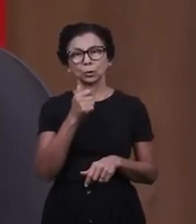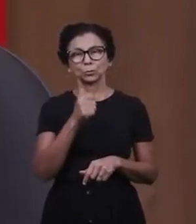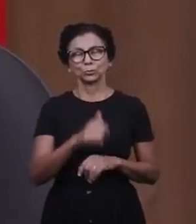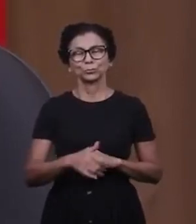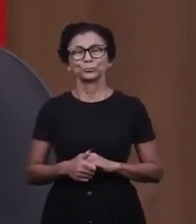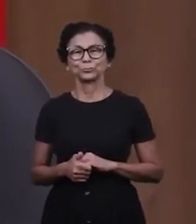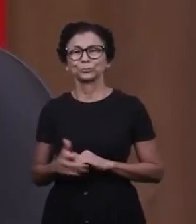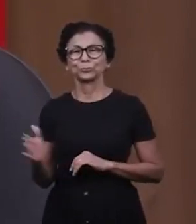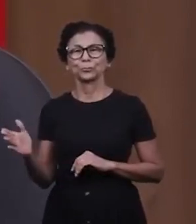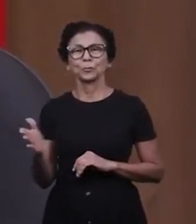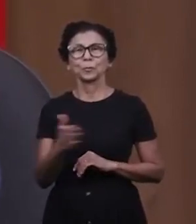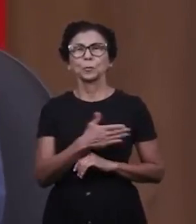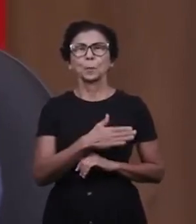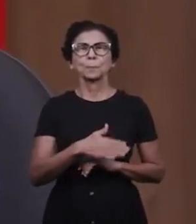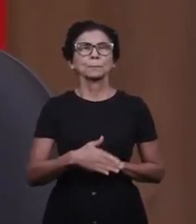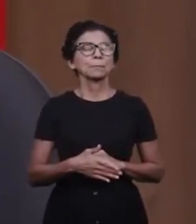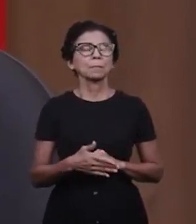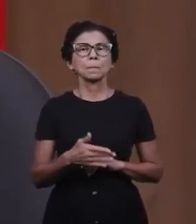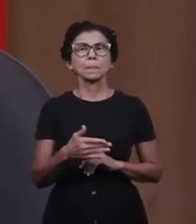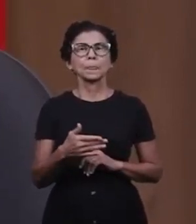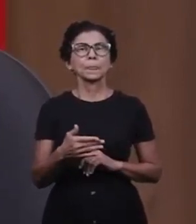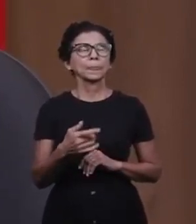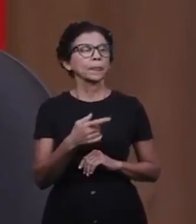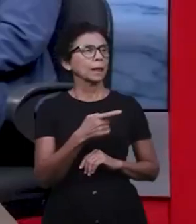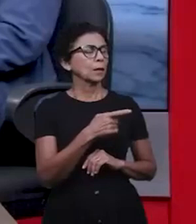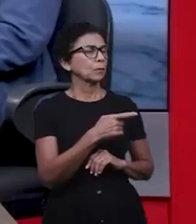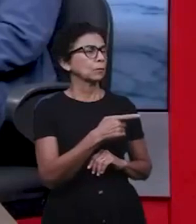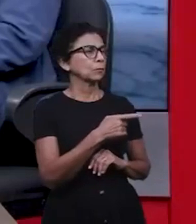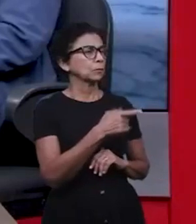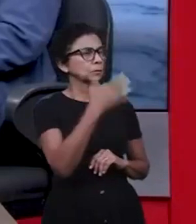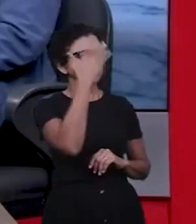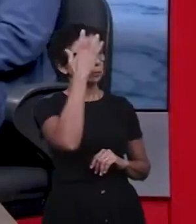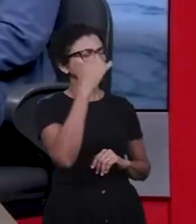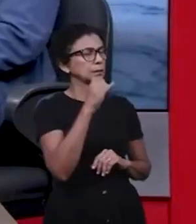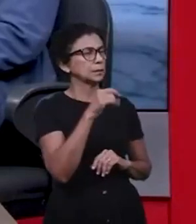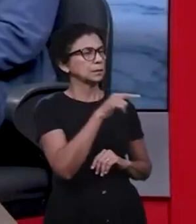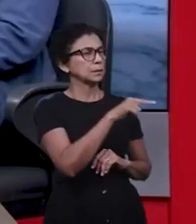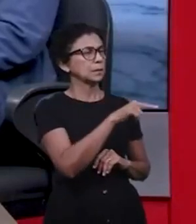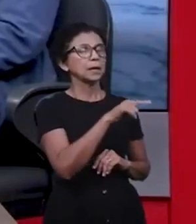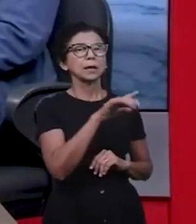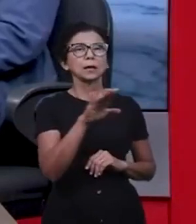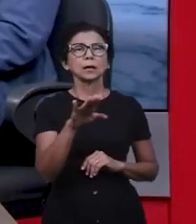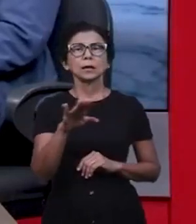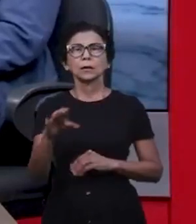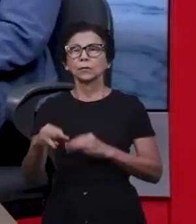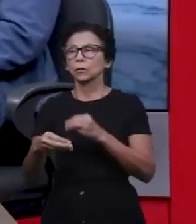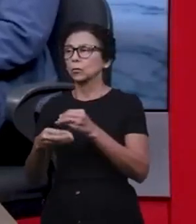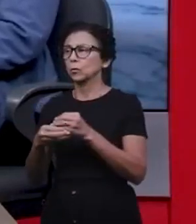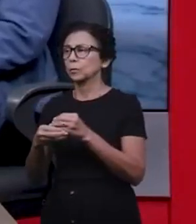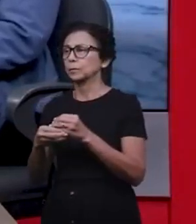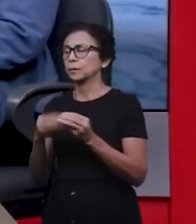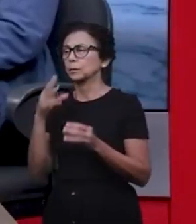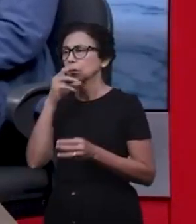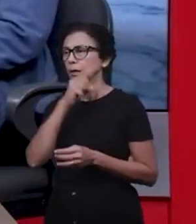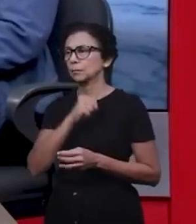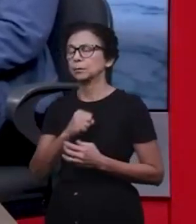Outra pergunta, eu não sei se o pastor Luiz... Era bom um complemento aí, Mateus, se fosse possível, rapidamente. Pois